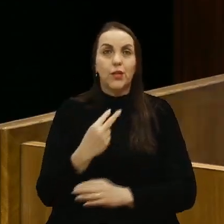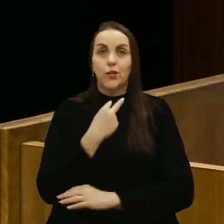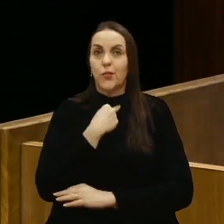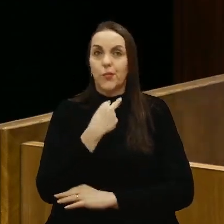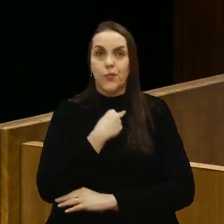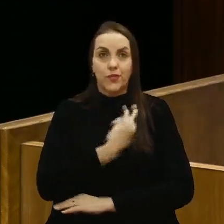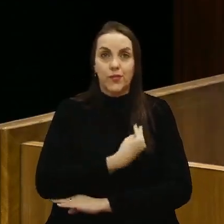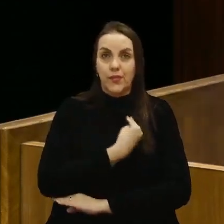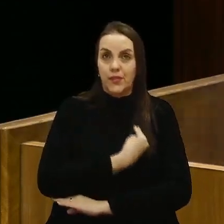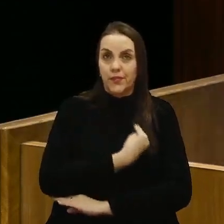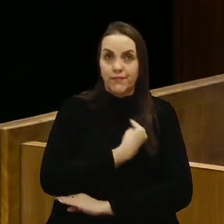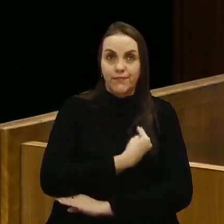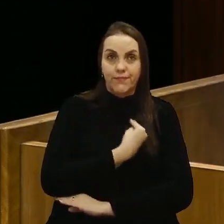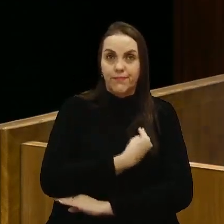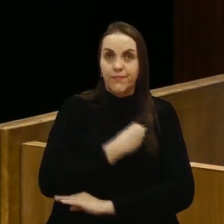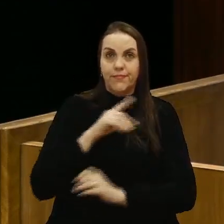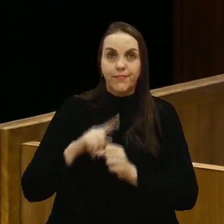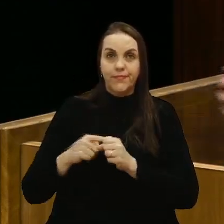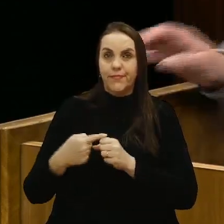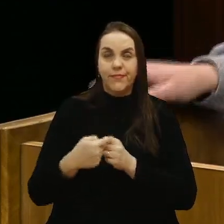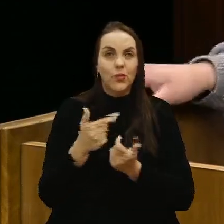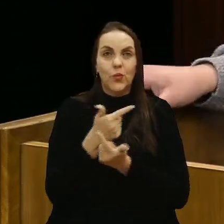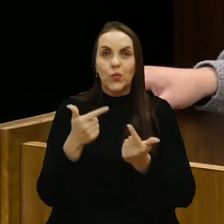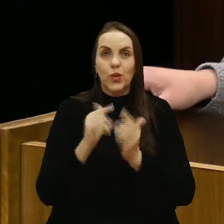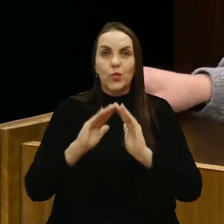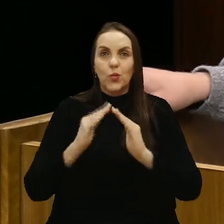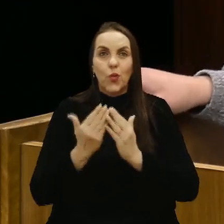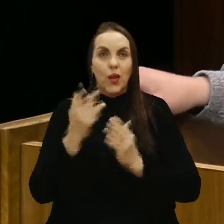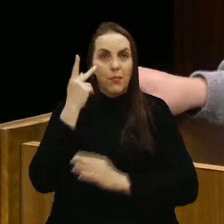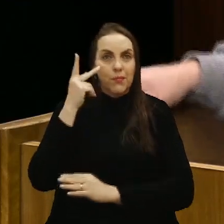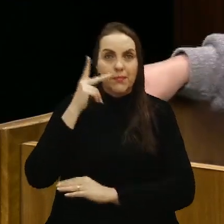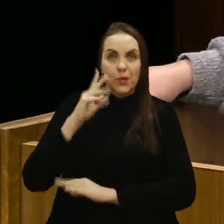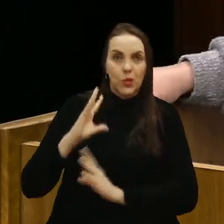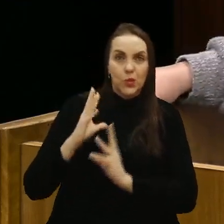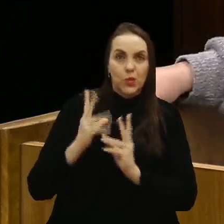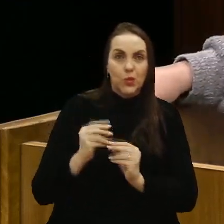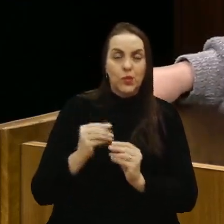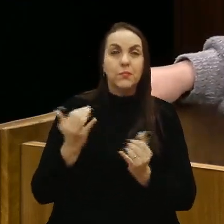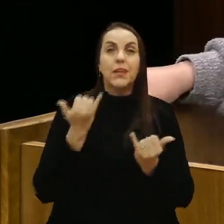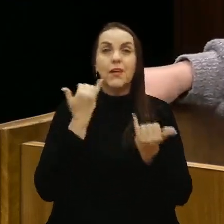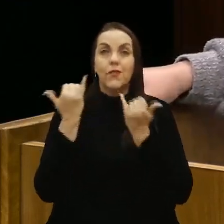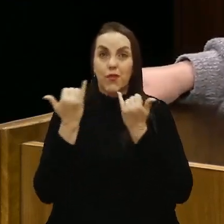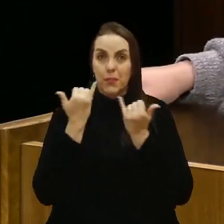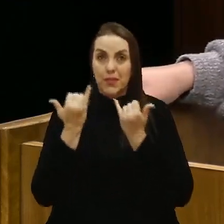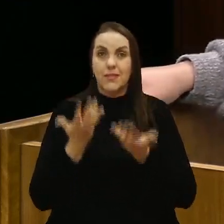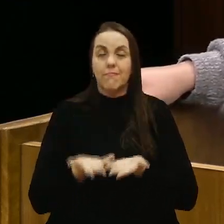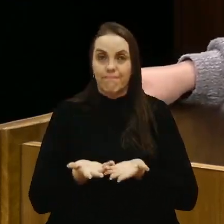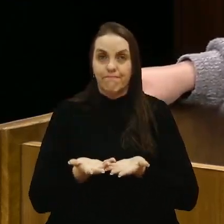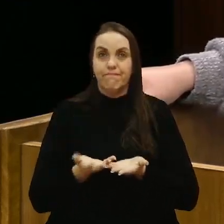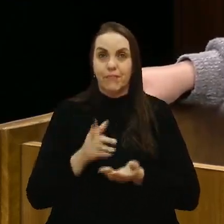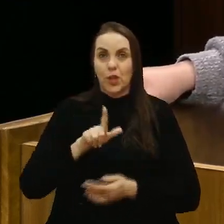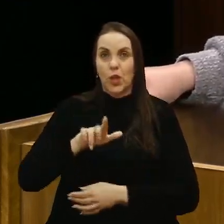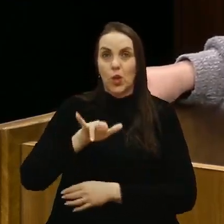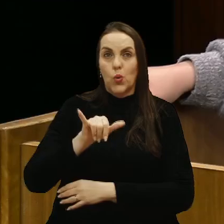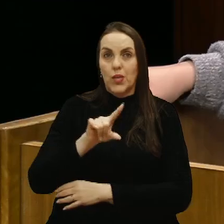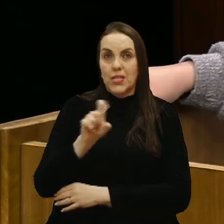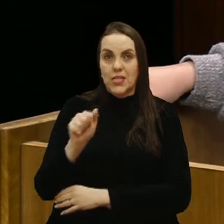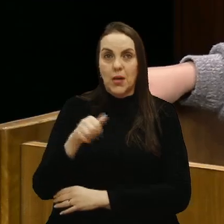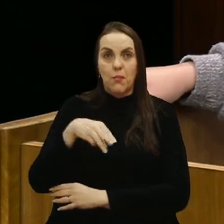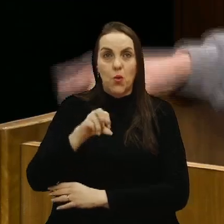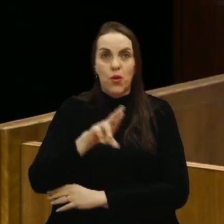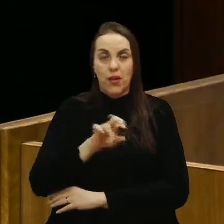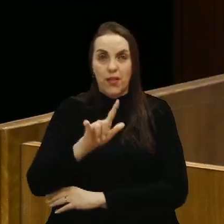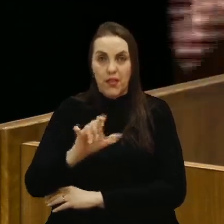numa cidade que não tem escola para todos. Mas aqui eu quero trazer uma informação. O Luiza Morelli, lá perto